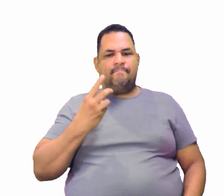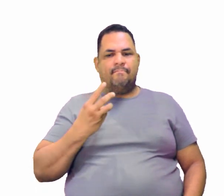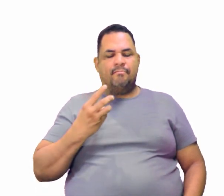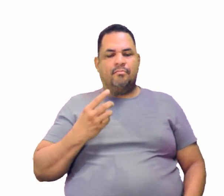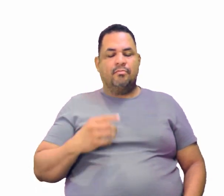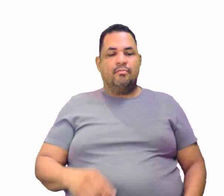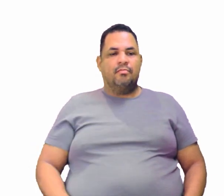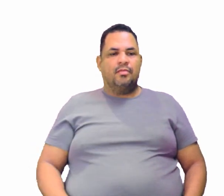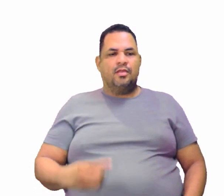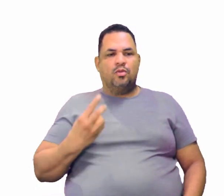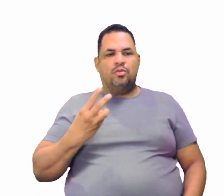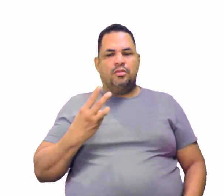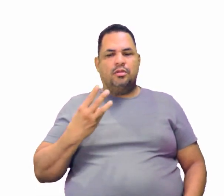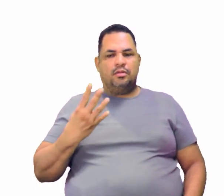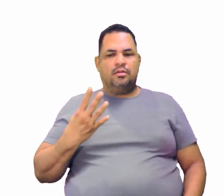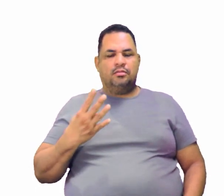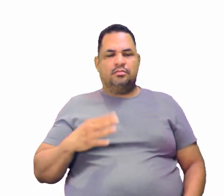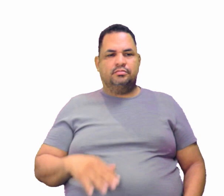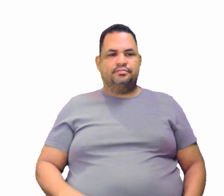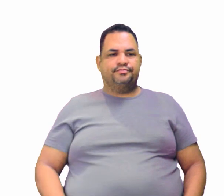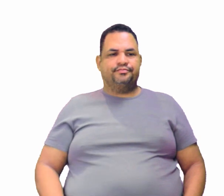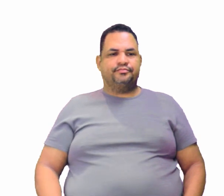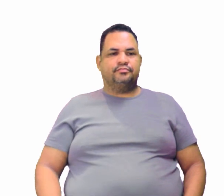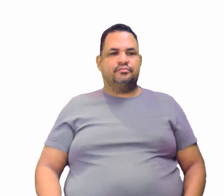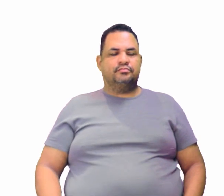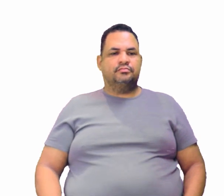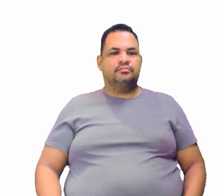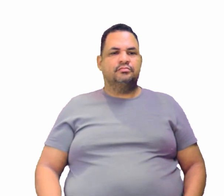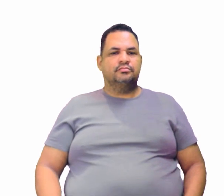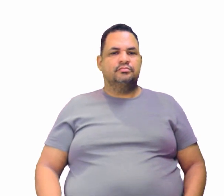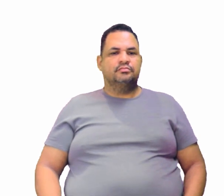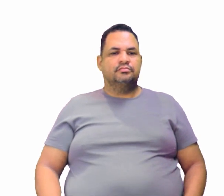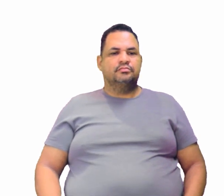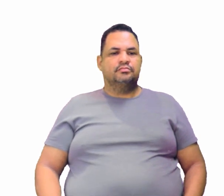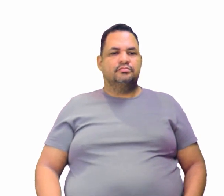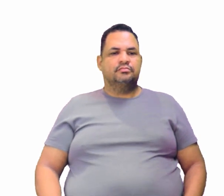na D fala a mesma coisa, então já está eliminada, não vai ser essa, amadinho.